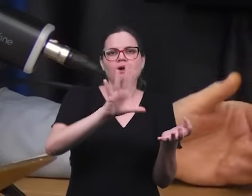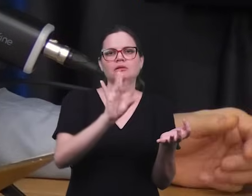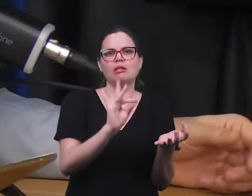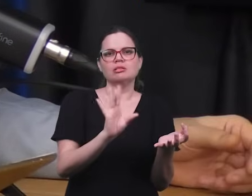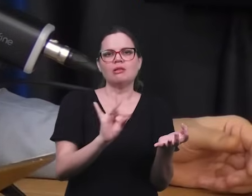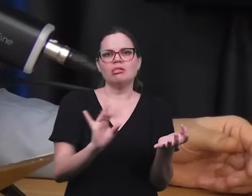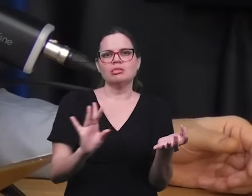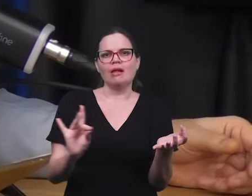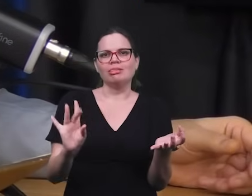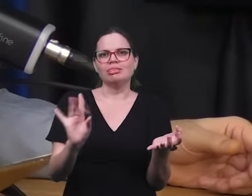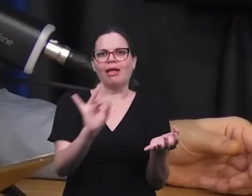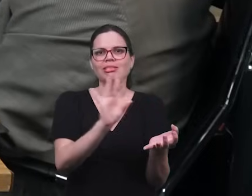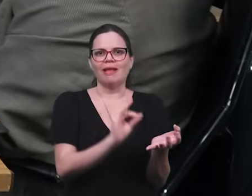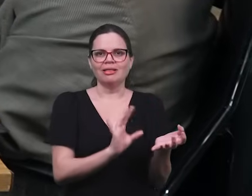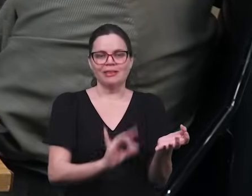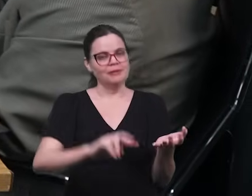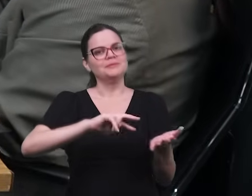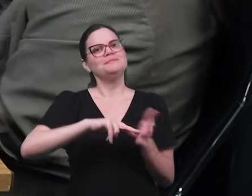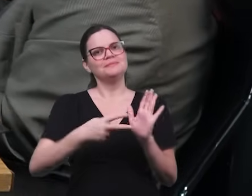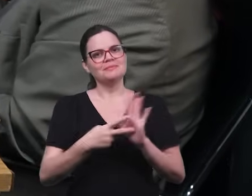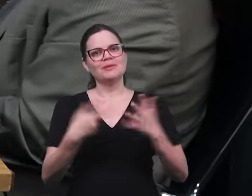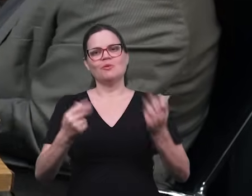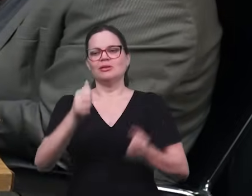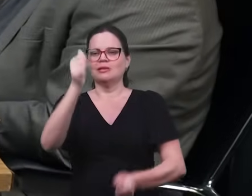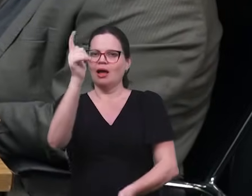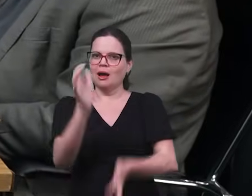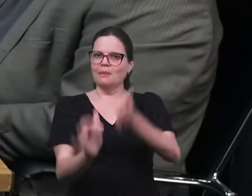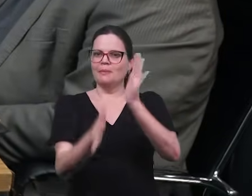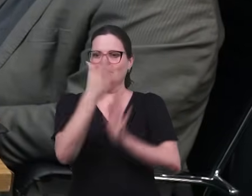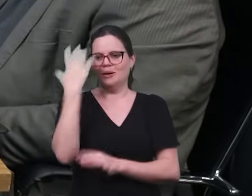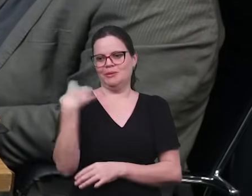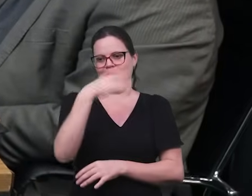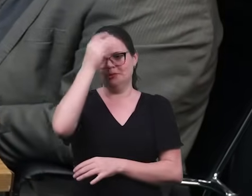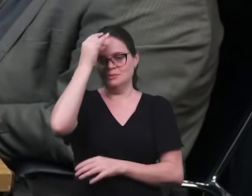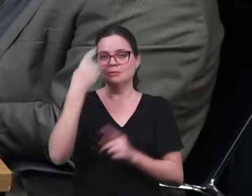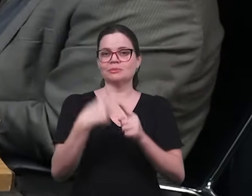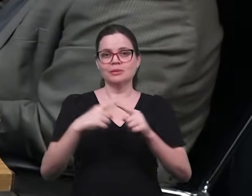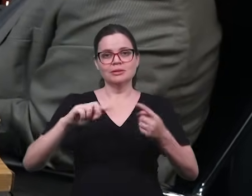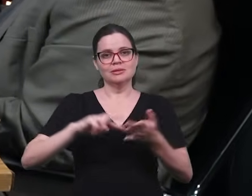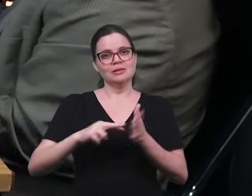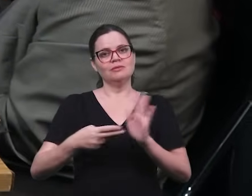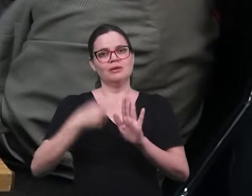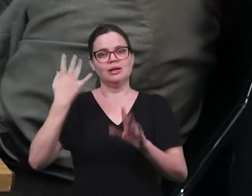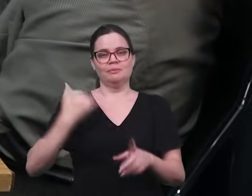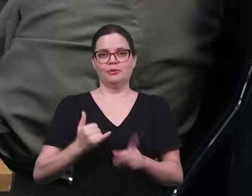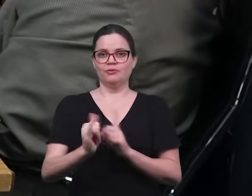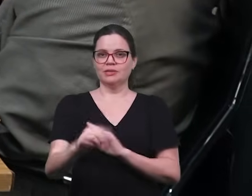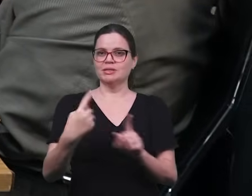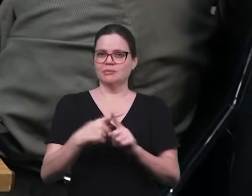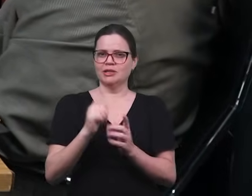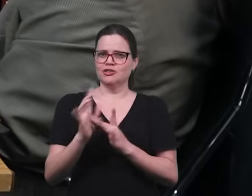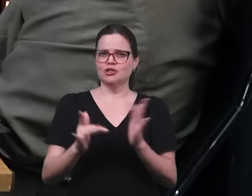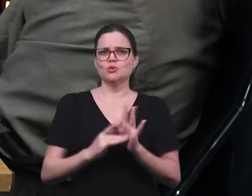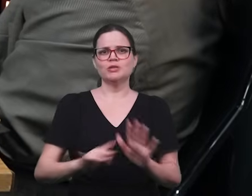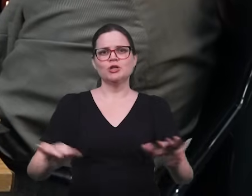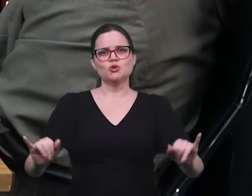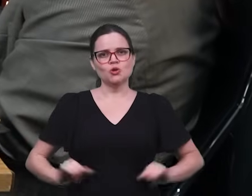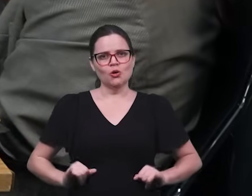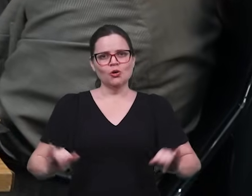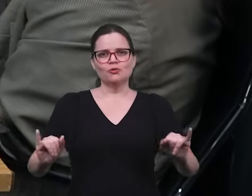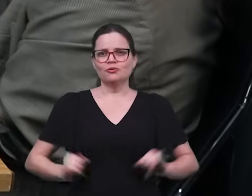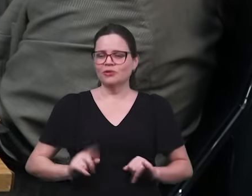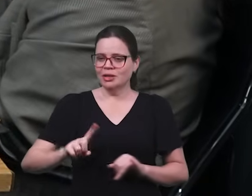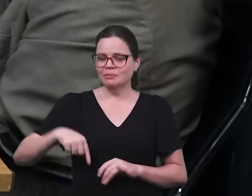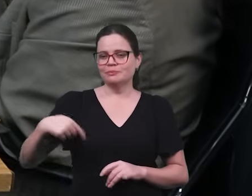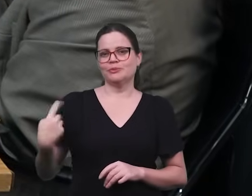Calvário. Gera uma profecia, né, daquilo que o Senhor ia passar, que Deus aperta, né, ser moído por nós, né, as